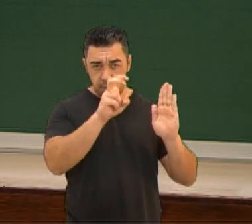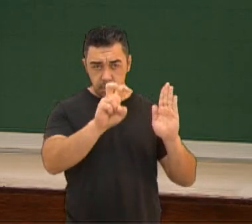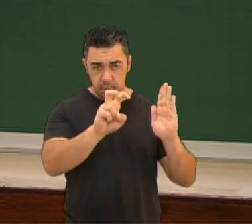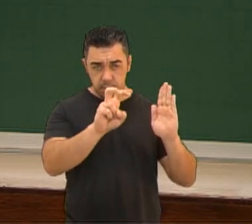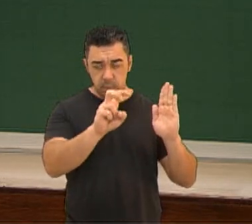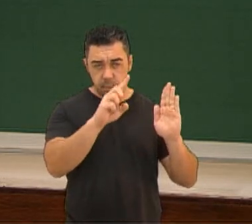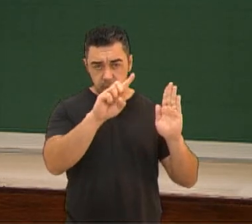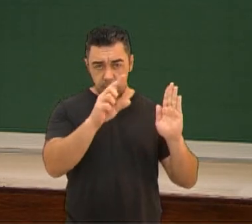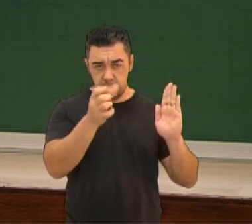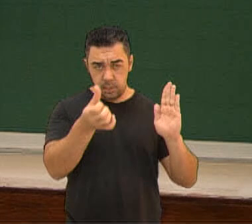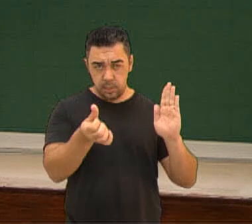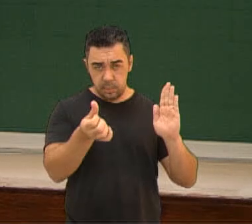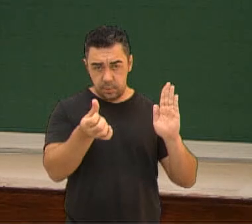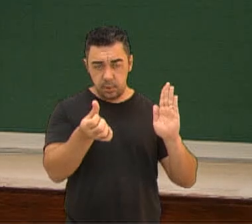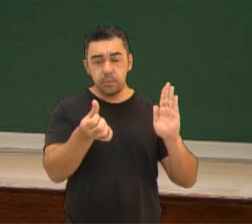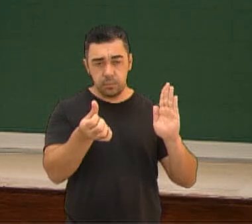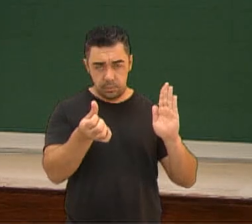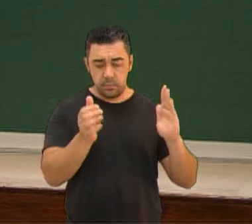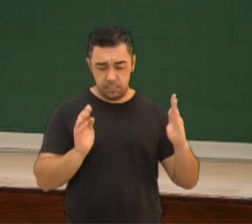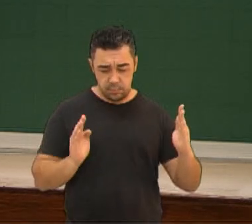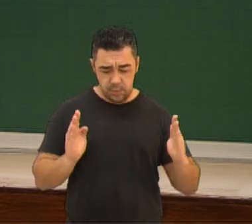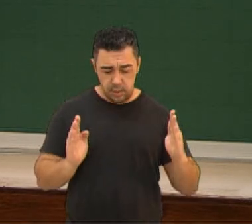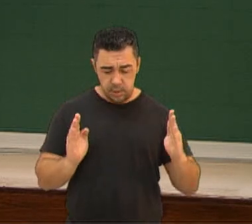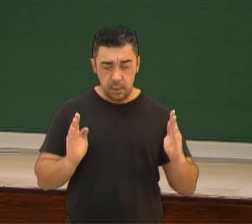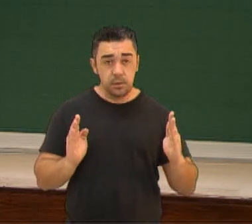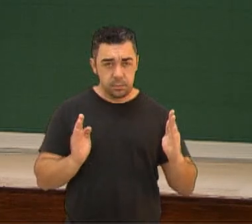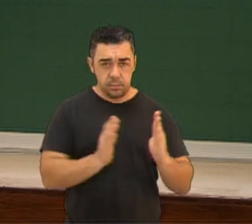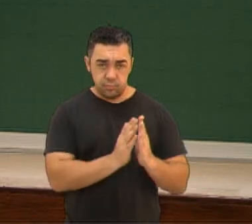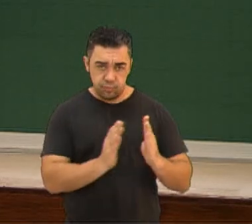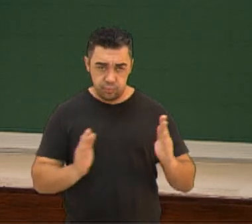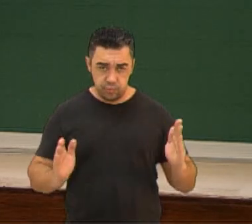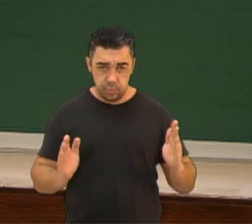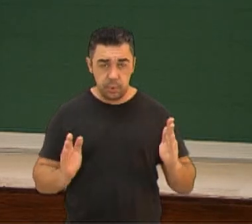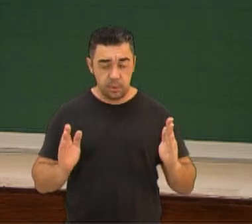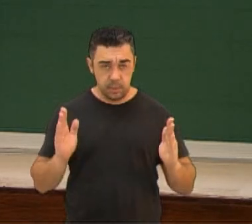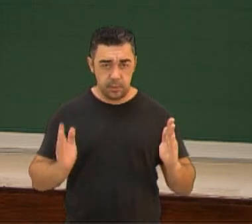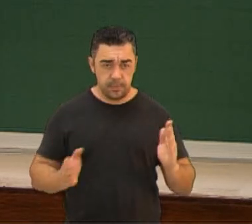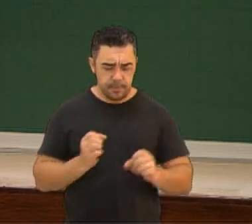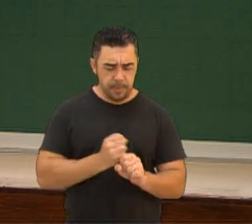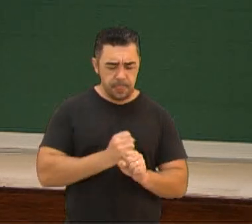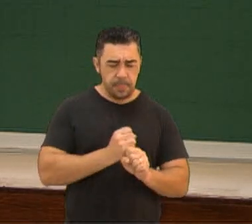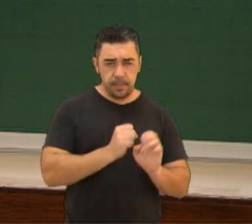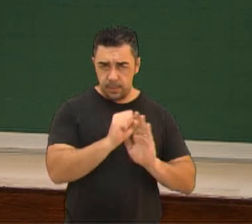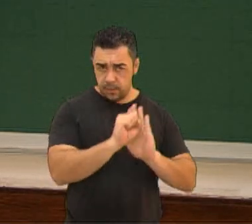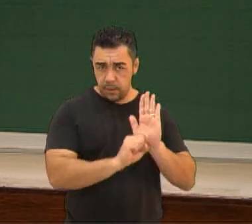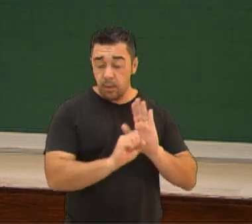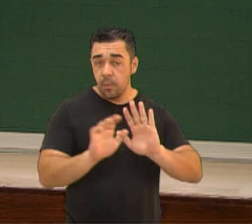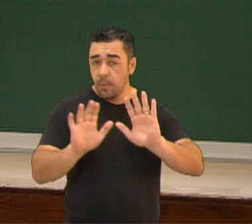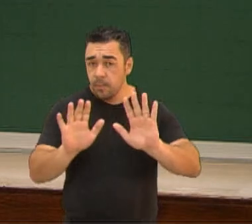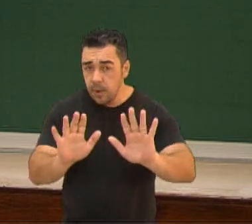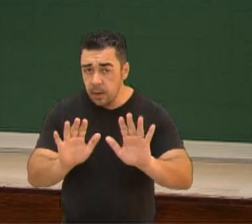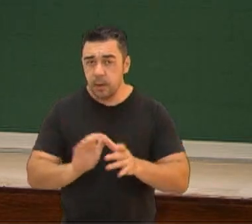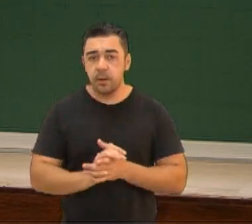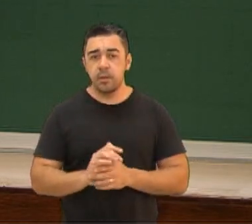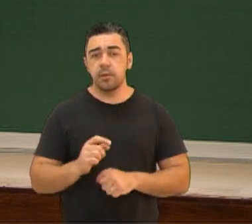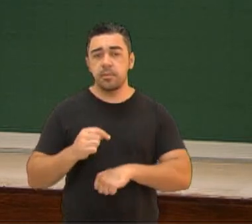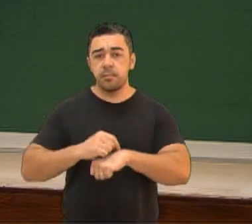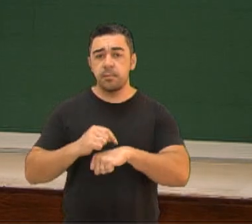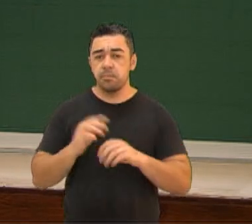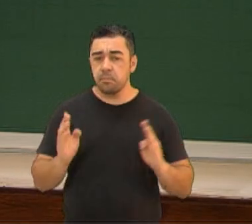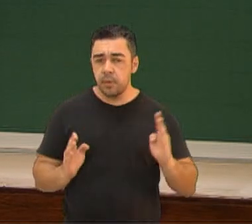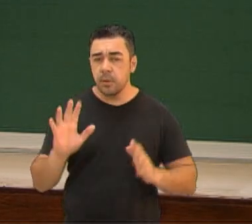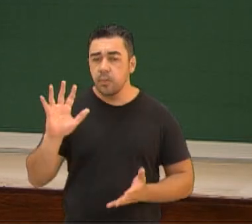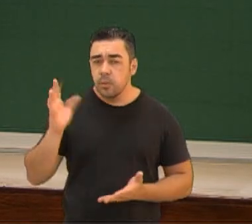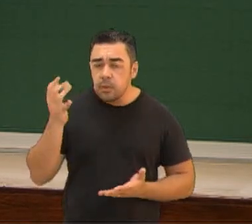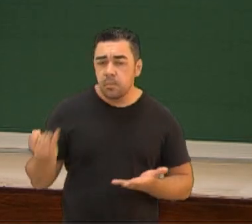XV, XVI, eles estão ali, né, nessa margem de datas. Só que esse é o momento em que está acontecendo uma coisa